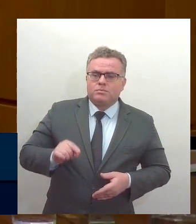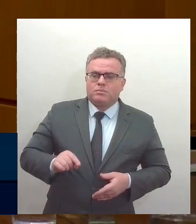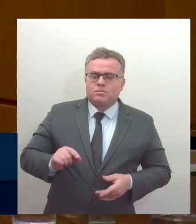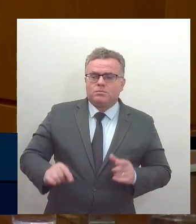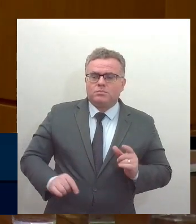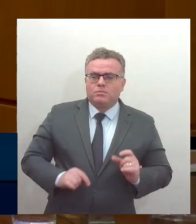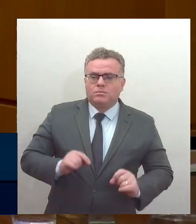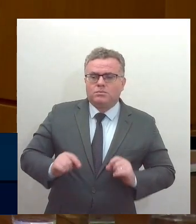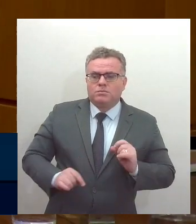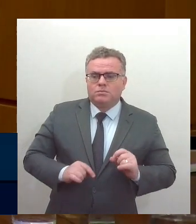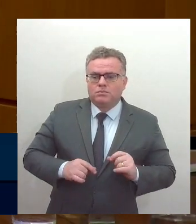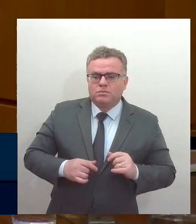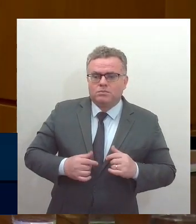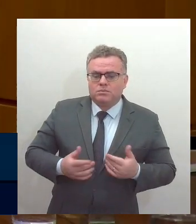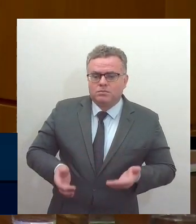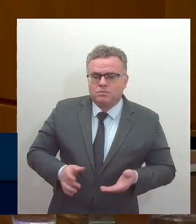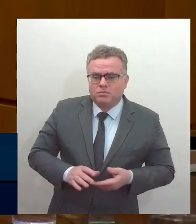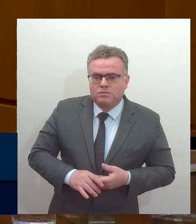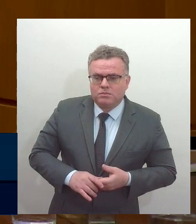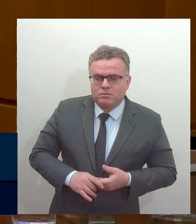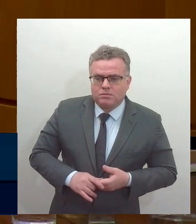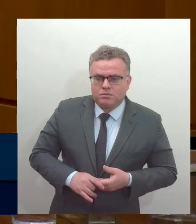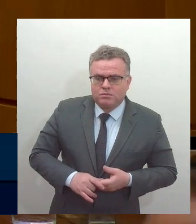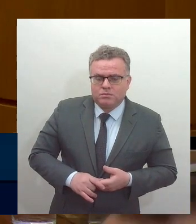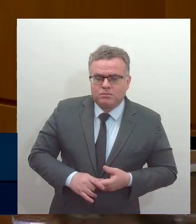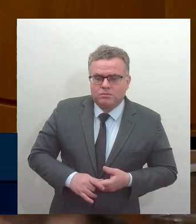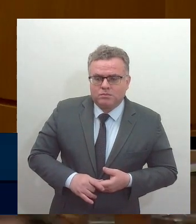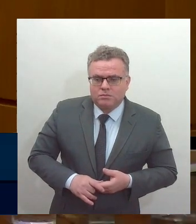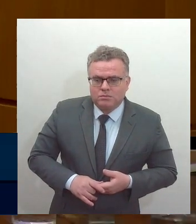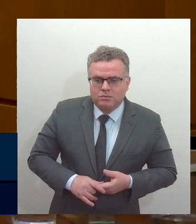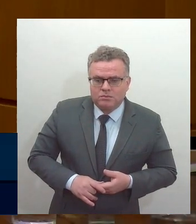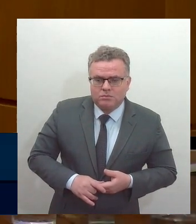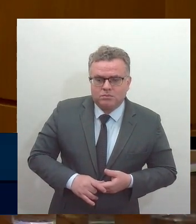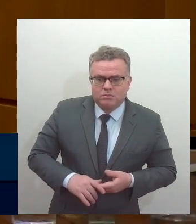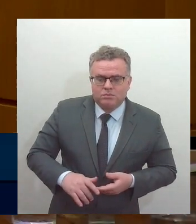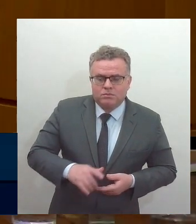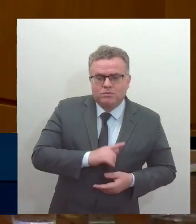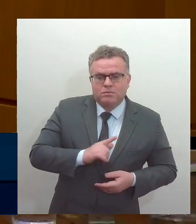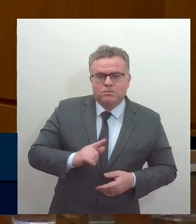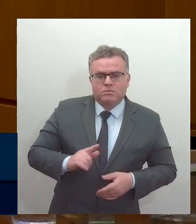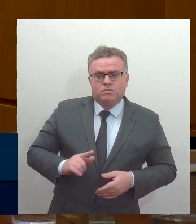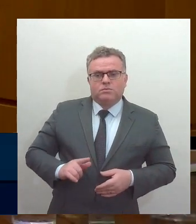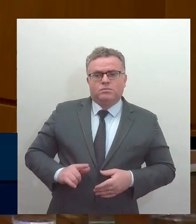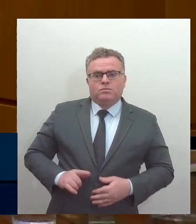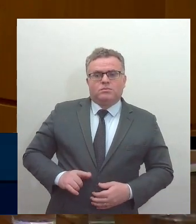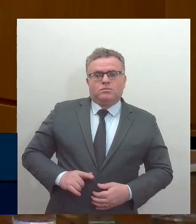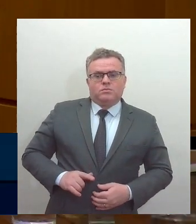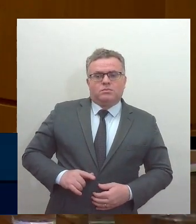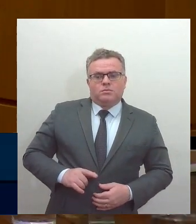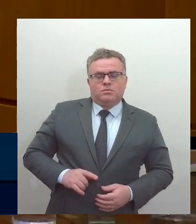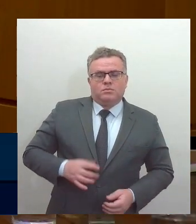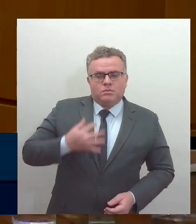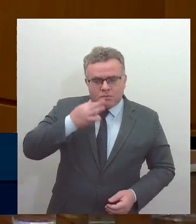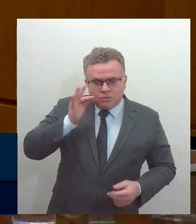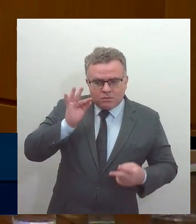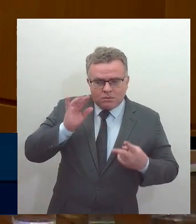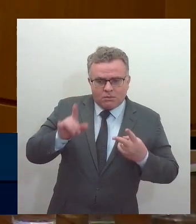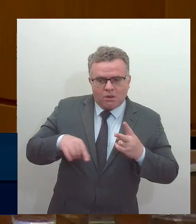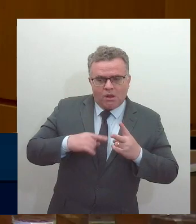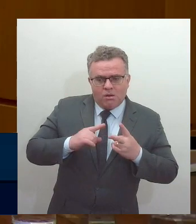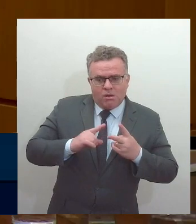tanto do governador Fábio Mitidieri, quanto do secretário